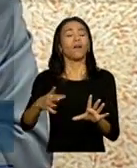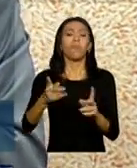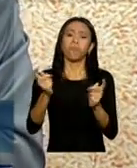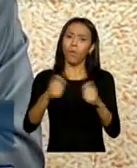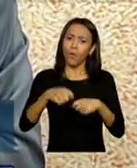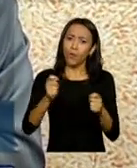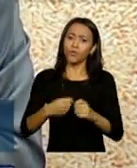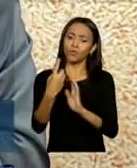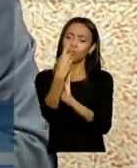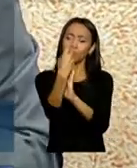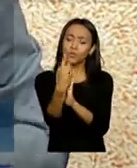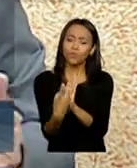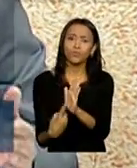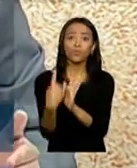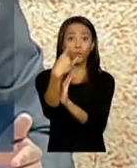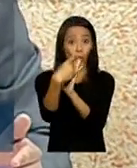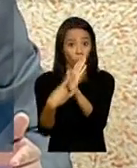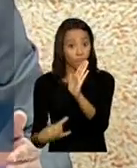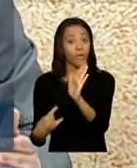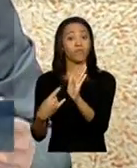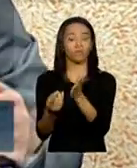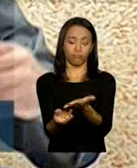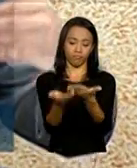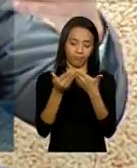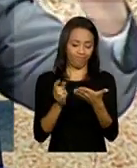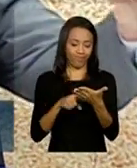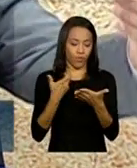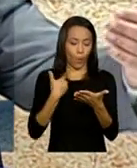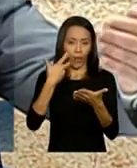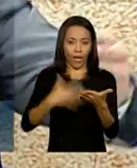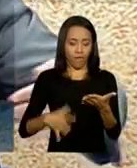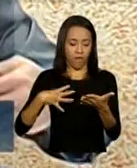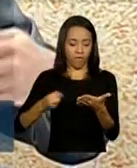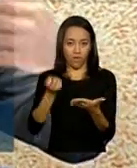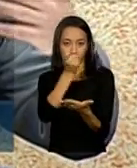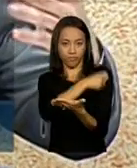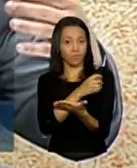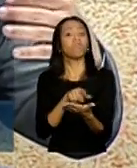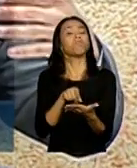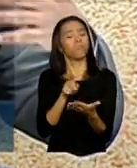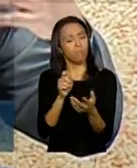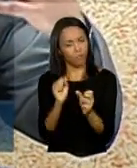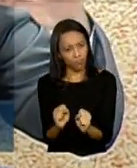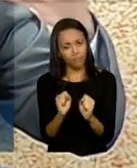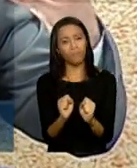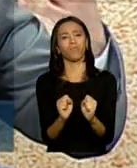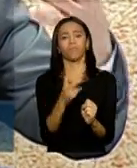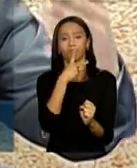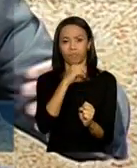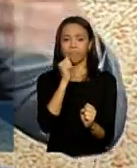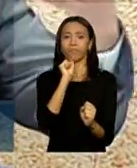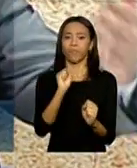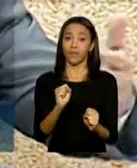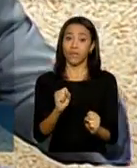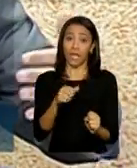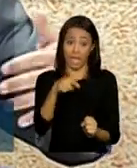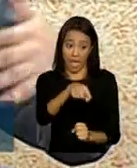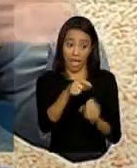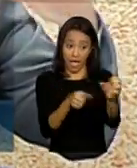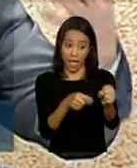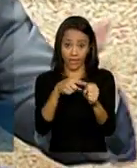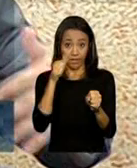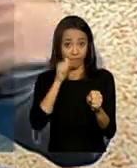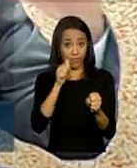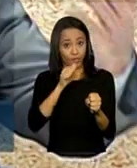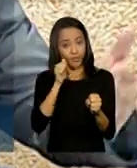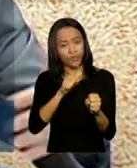termo de recusa em relação à vacinação nas escolas Lógico que quando vai no posto de saúde em geral eh essa menina pré-adolescente tá